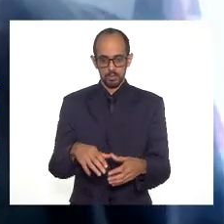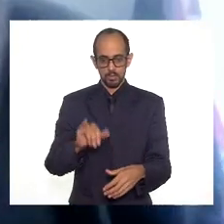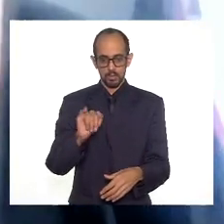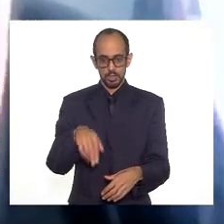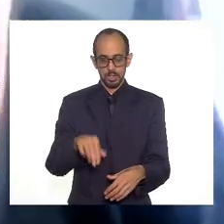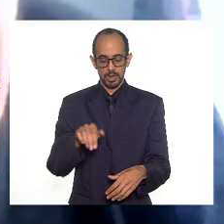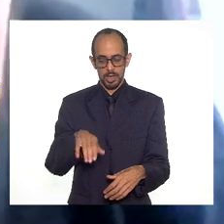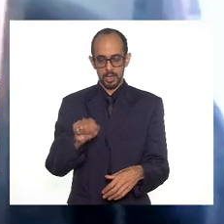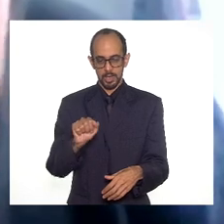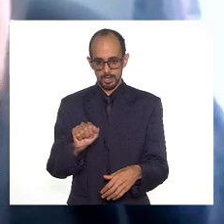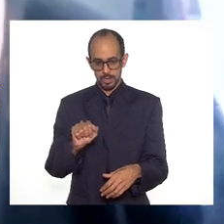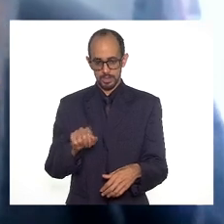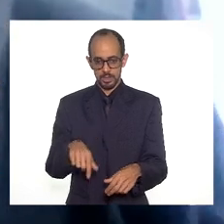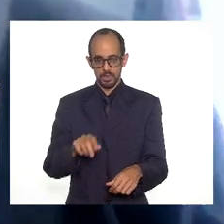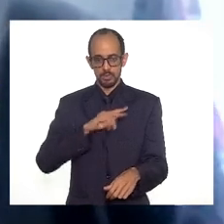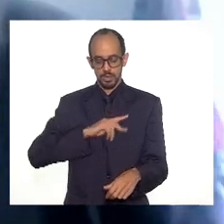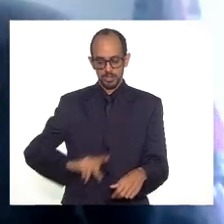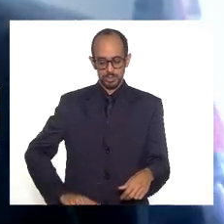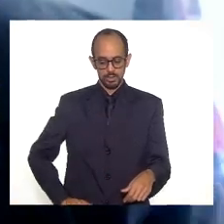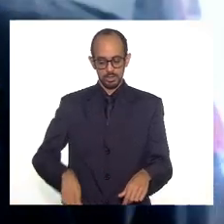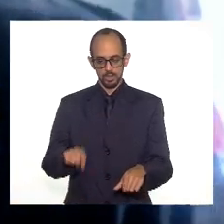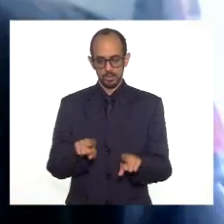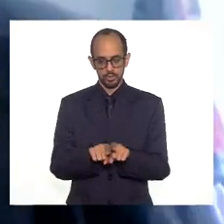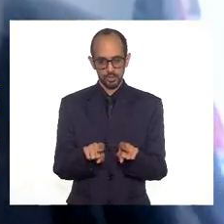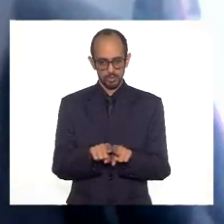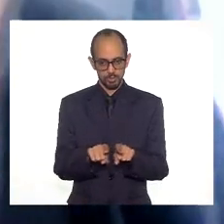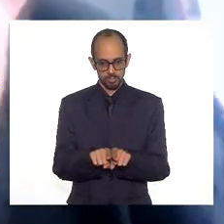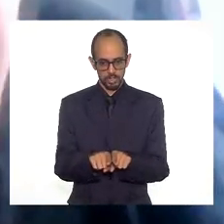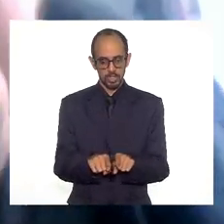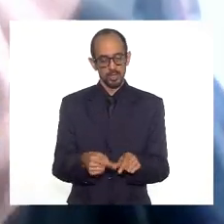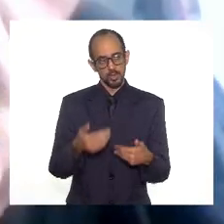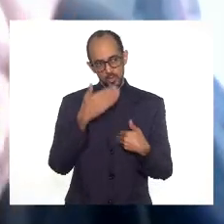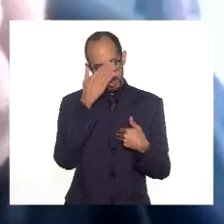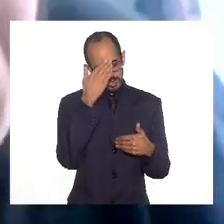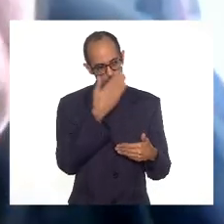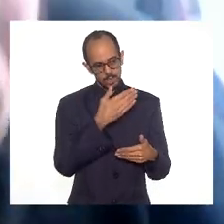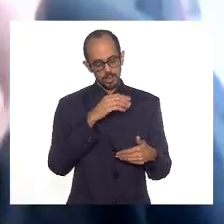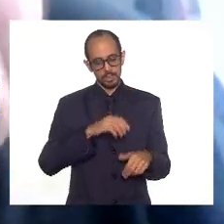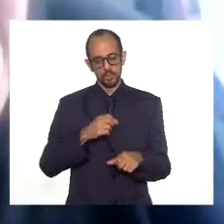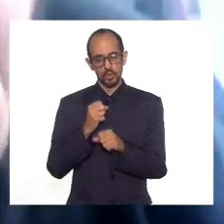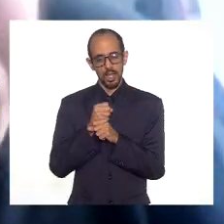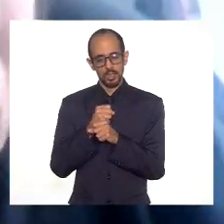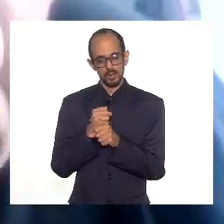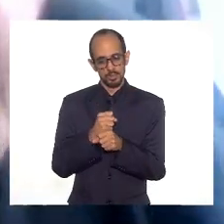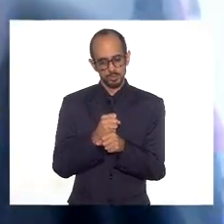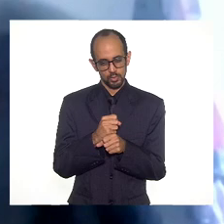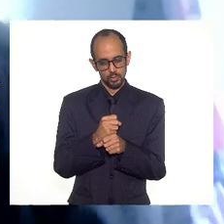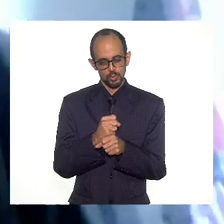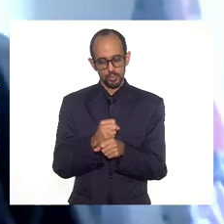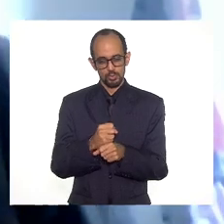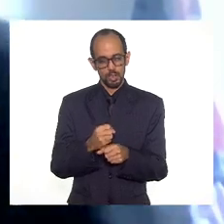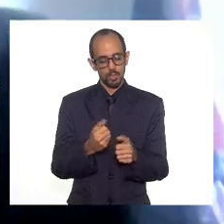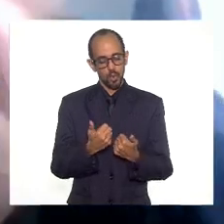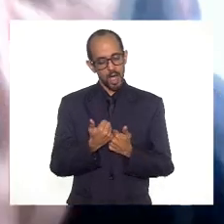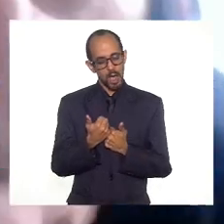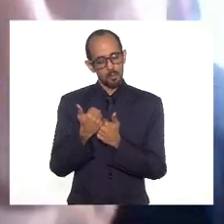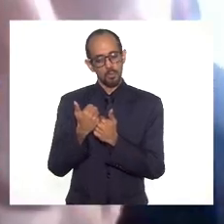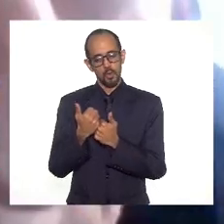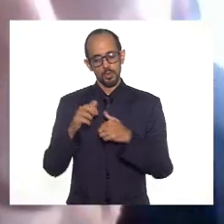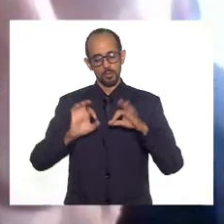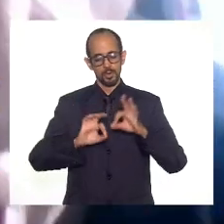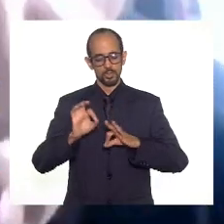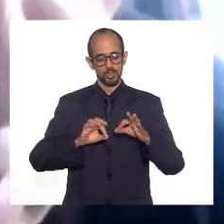Pampolha, presidente do INEA, Felipe, a quem eu agradeço a ambos pelo apoio dado ao projeto.